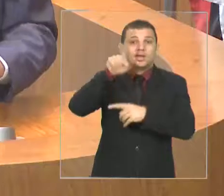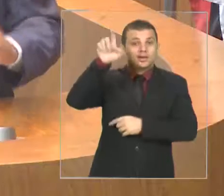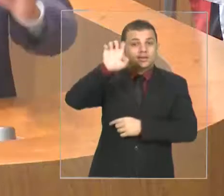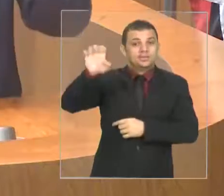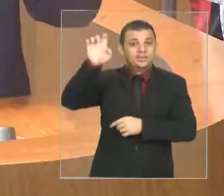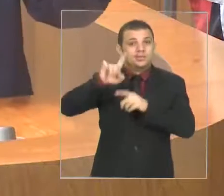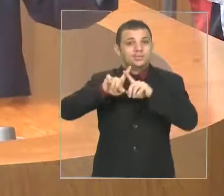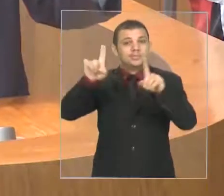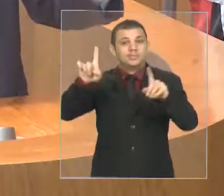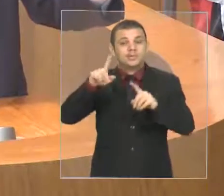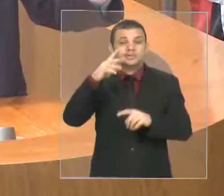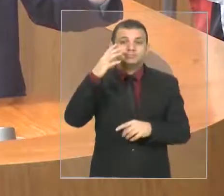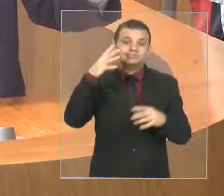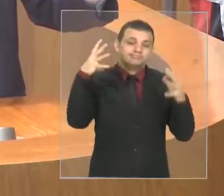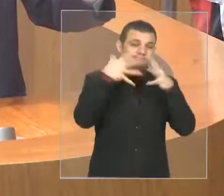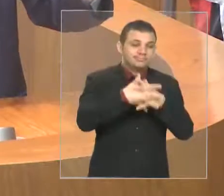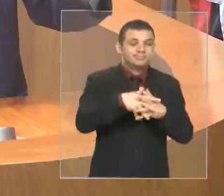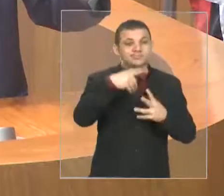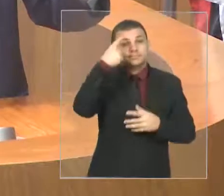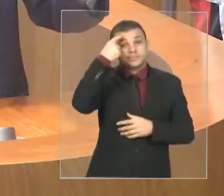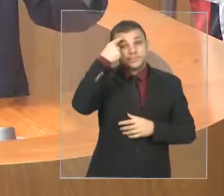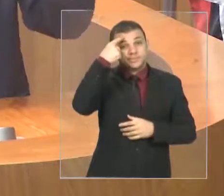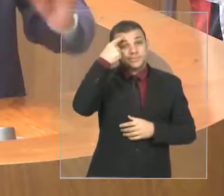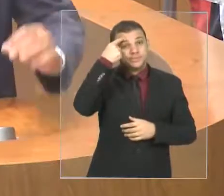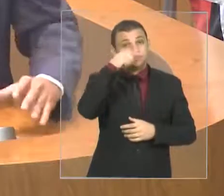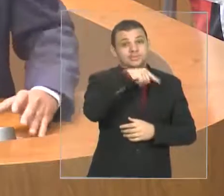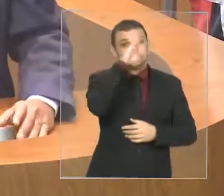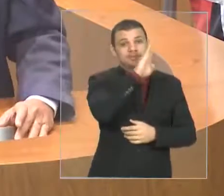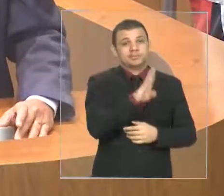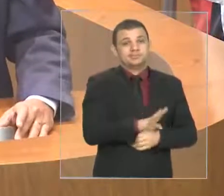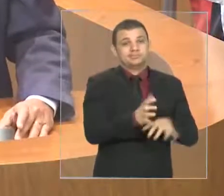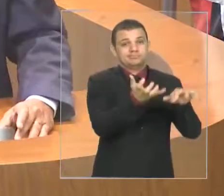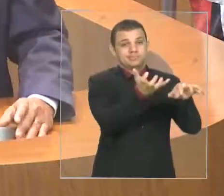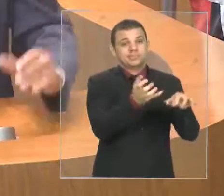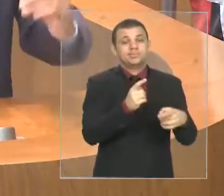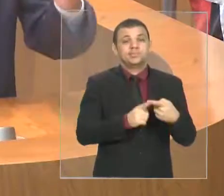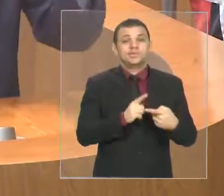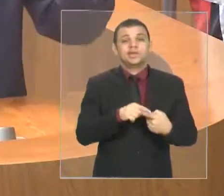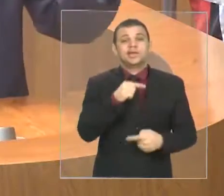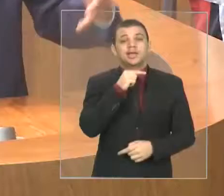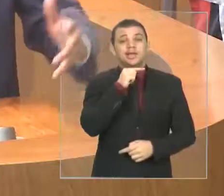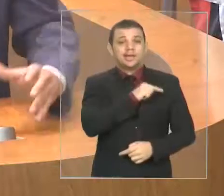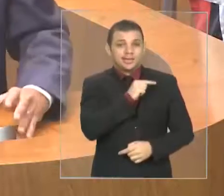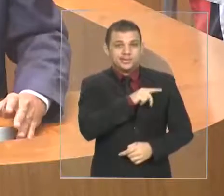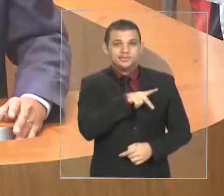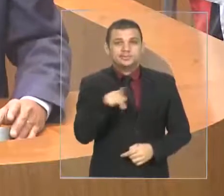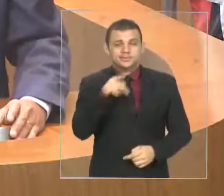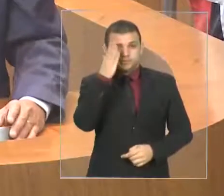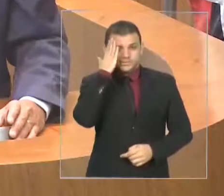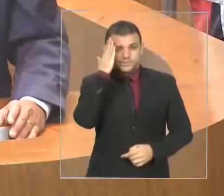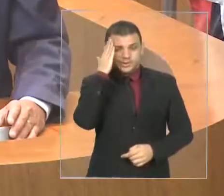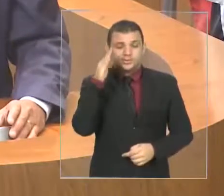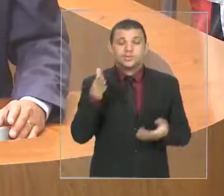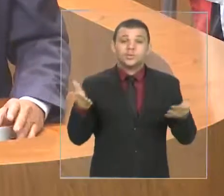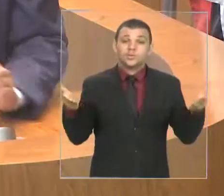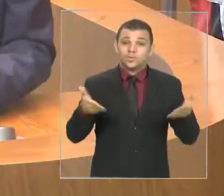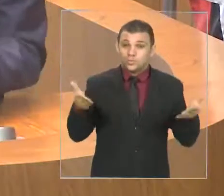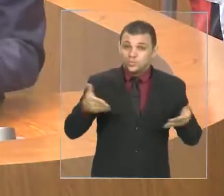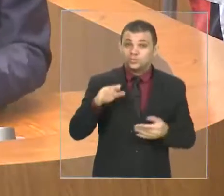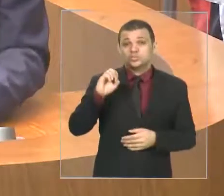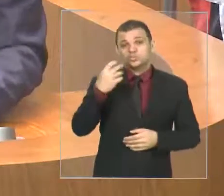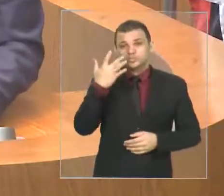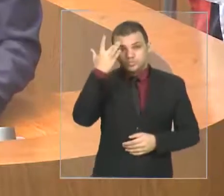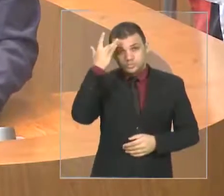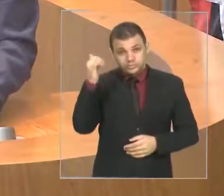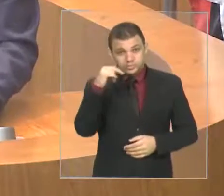brasileiro, porque já sabia que na data de hoje, ou talvez até amanhã, ele